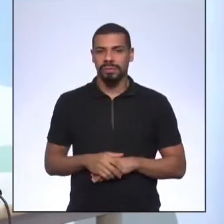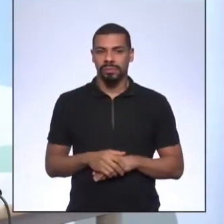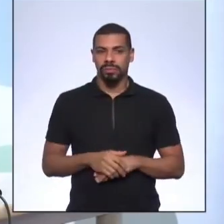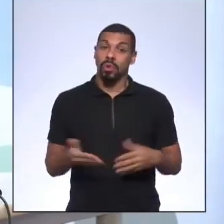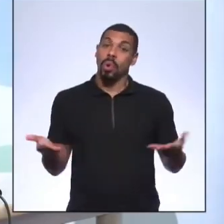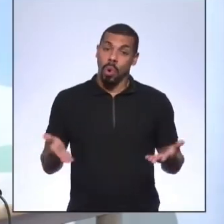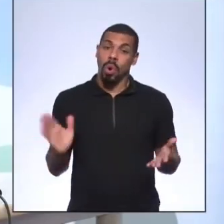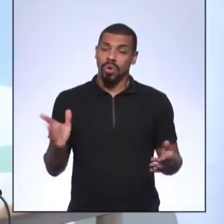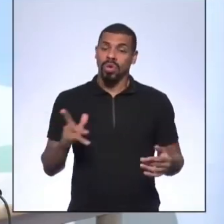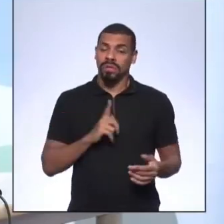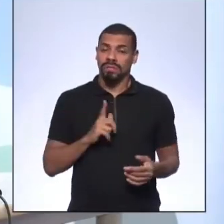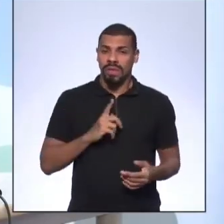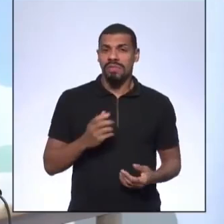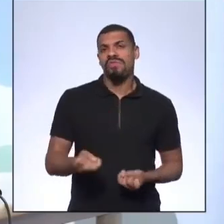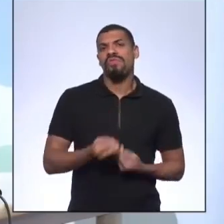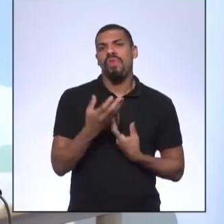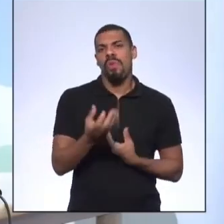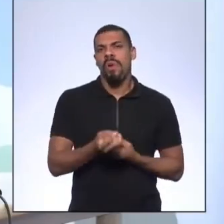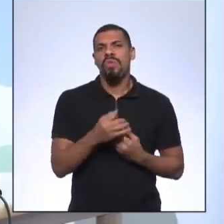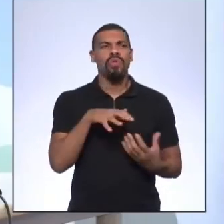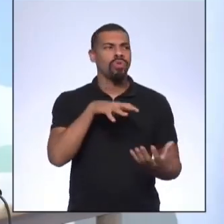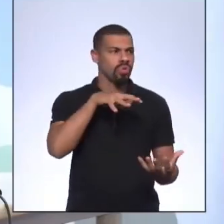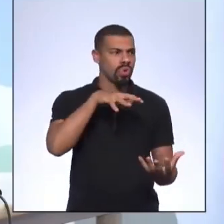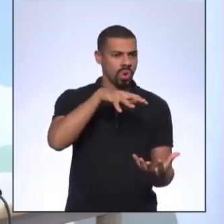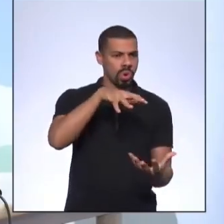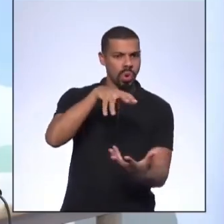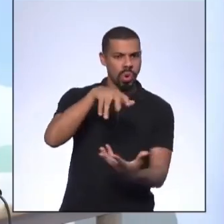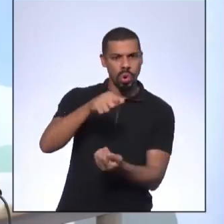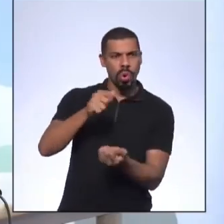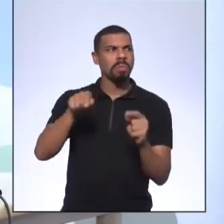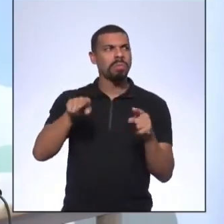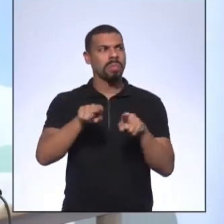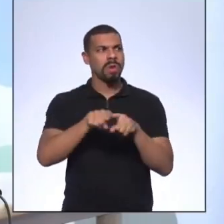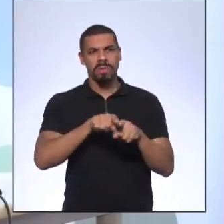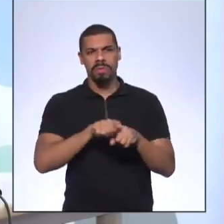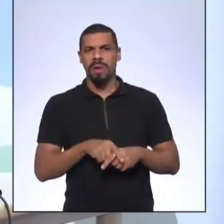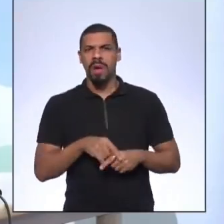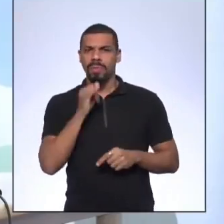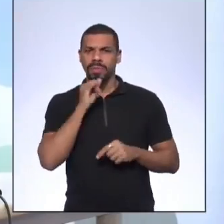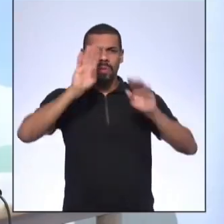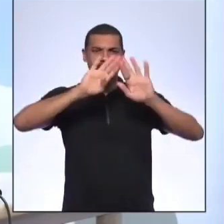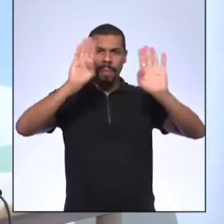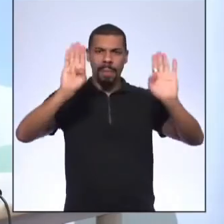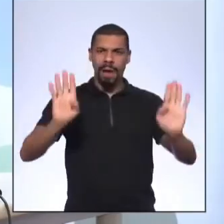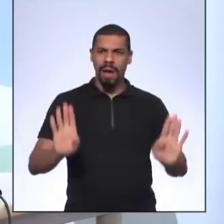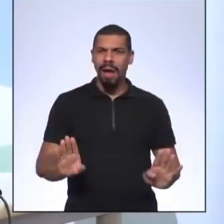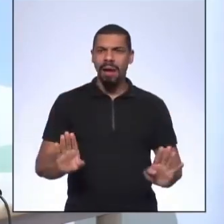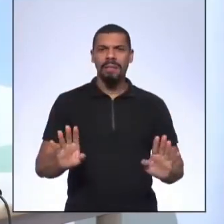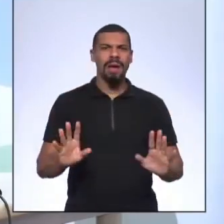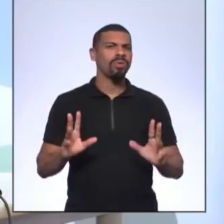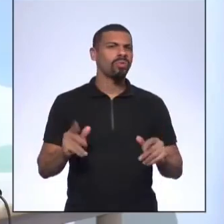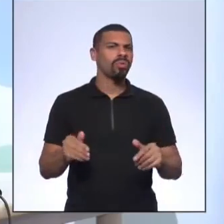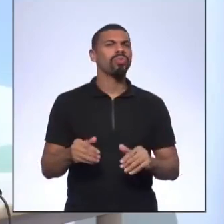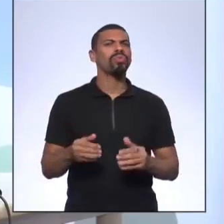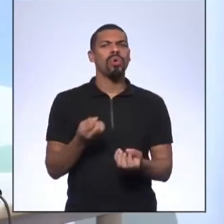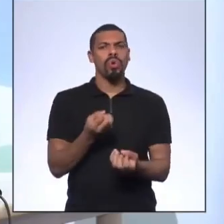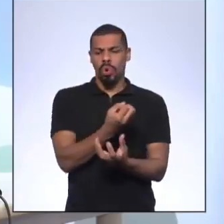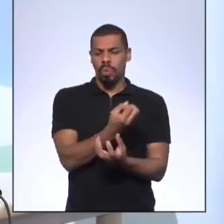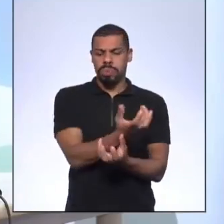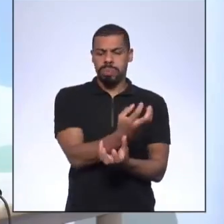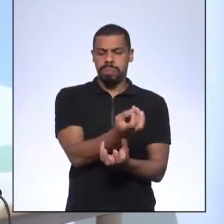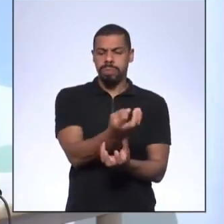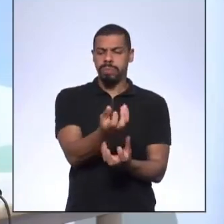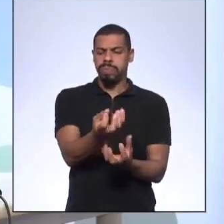temos o conhecimento aí do mundo, né, nós já temos cartografia, que são os mapas, a gente já sabe todos os continentes, todos